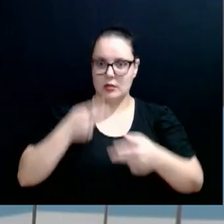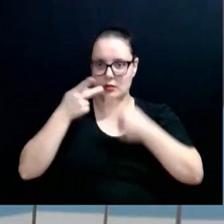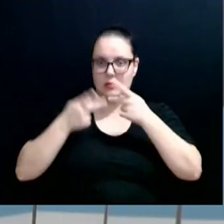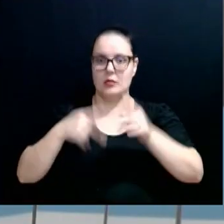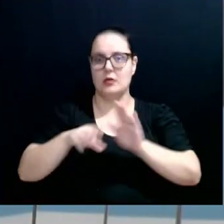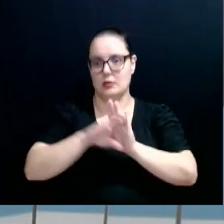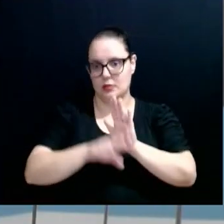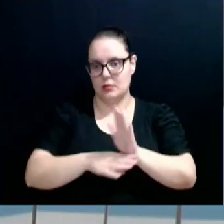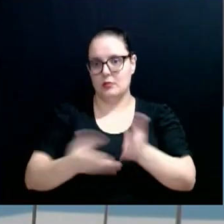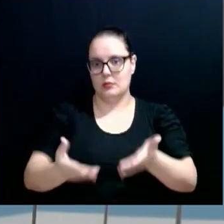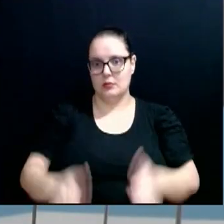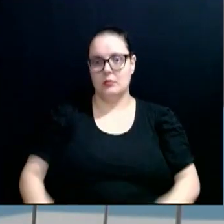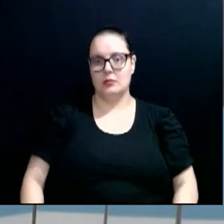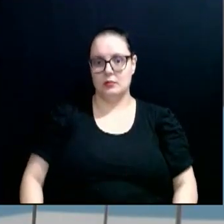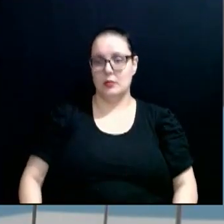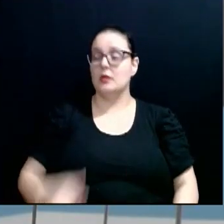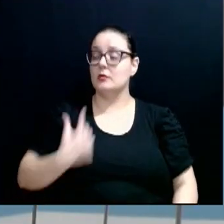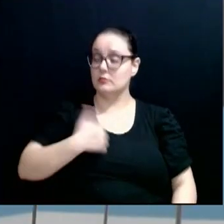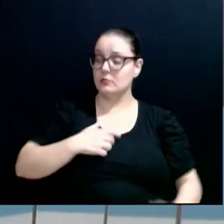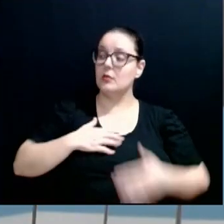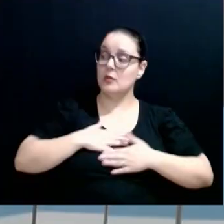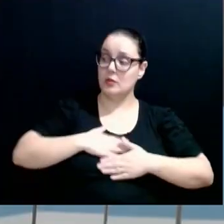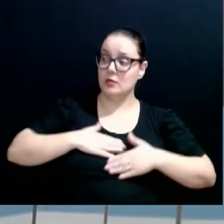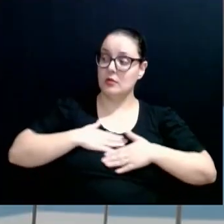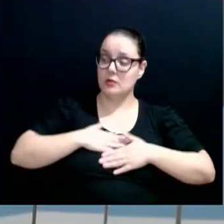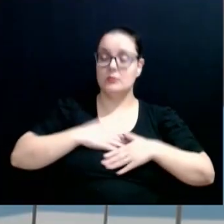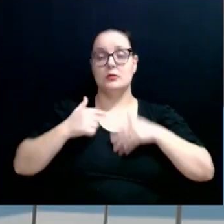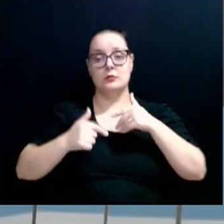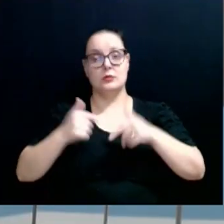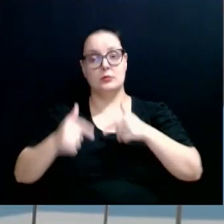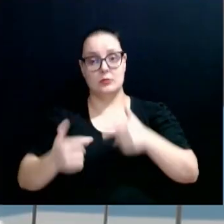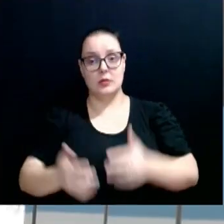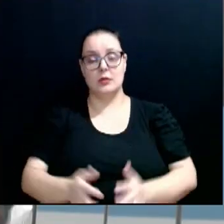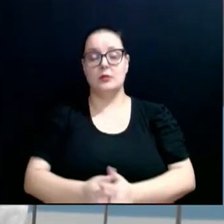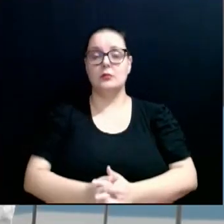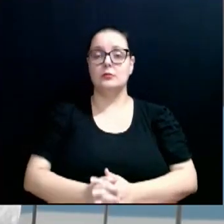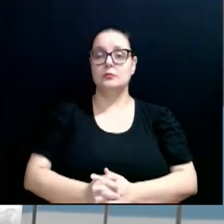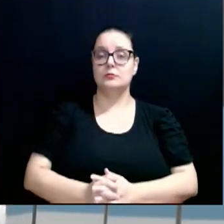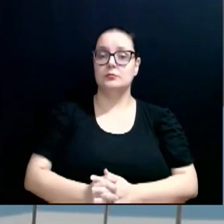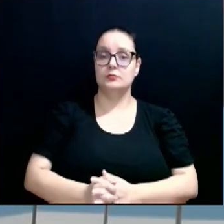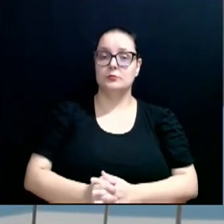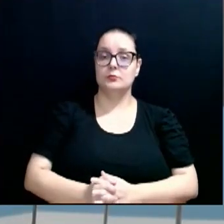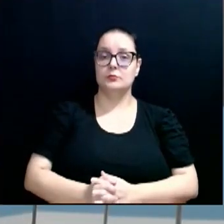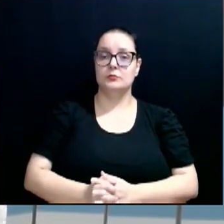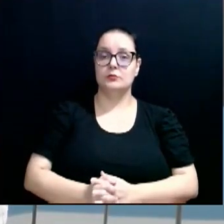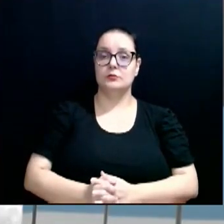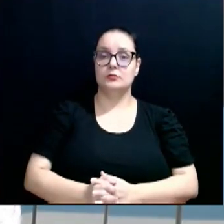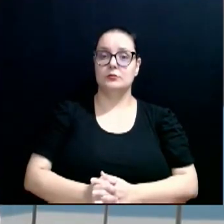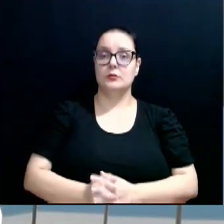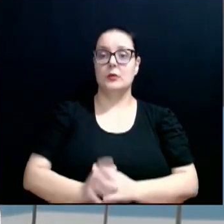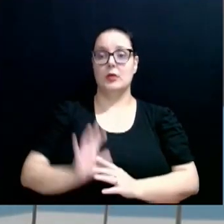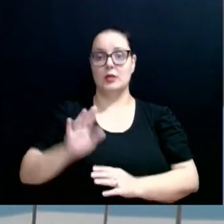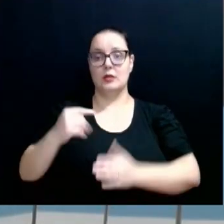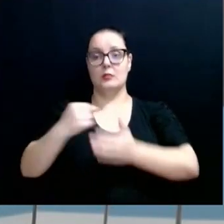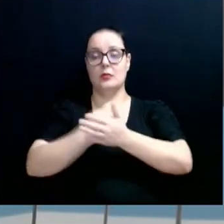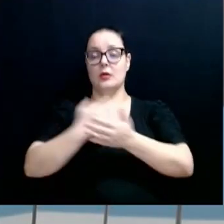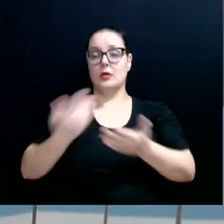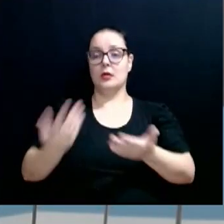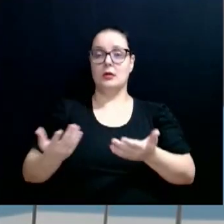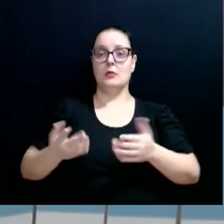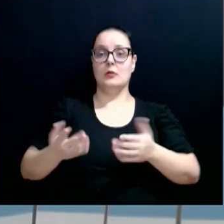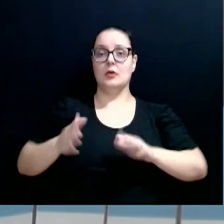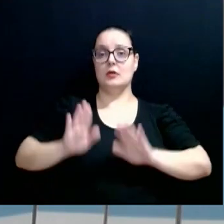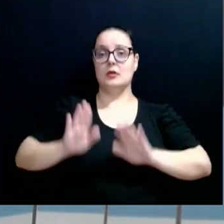gente está muito satisfeito com o trabalho e já fomos questionados, né? Mas se o edital for questionado, a gente